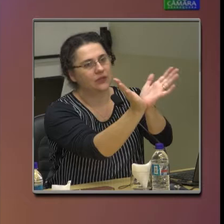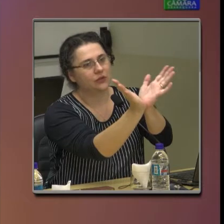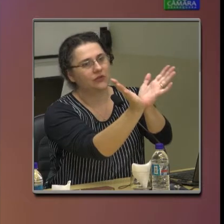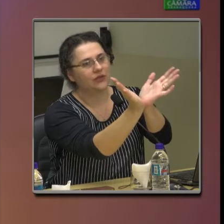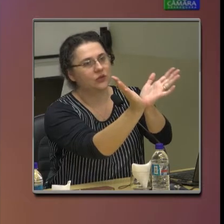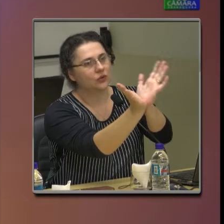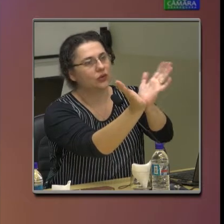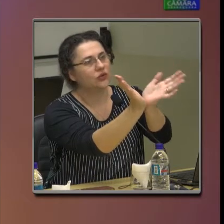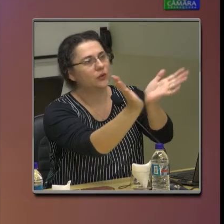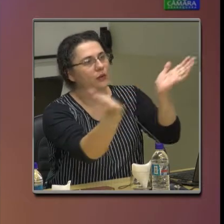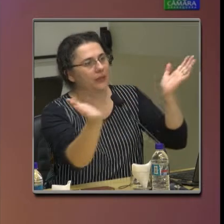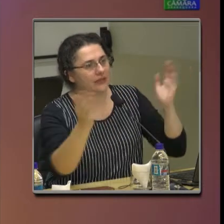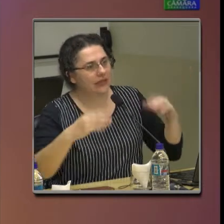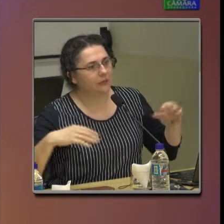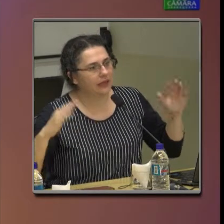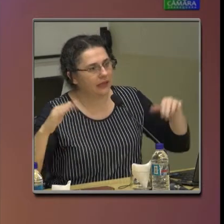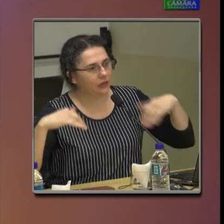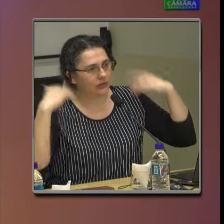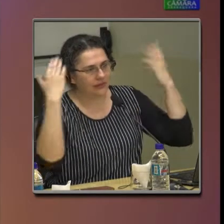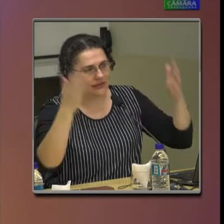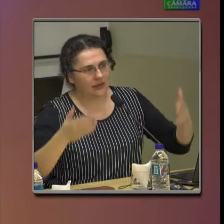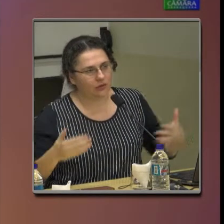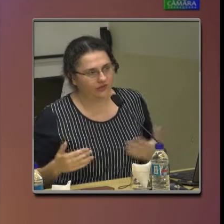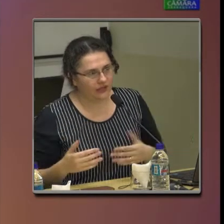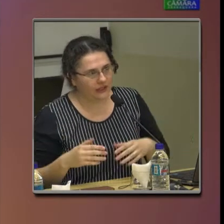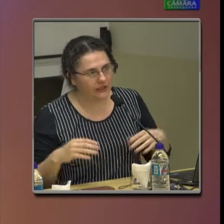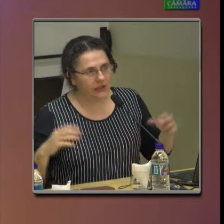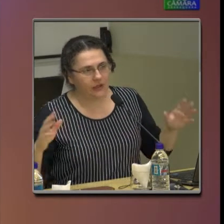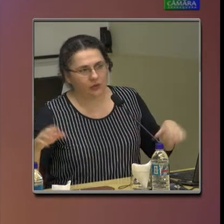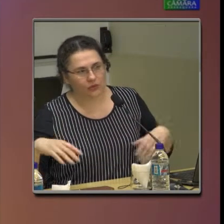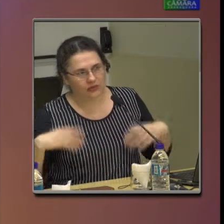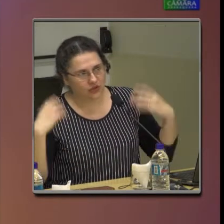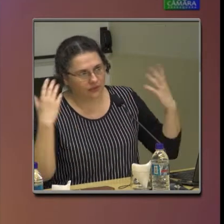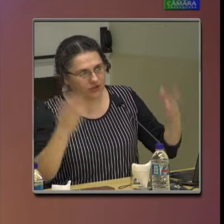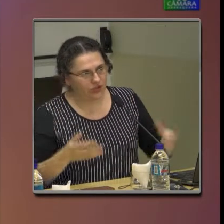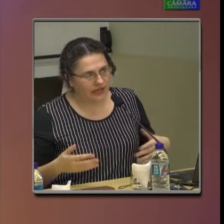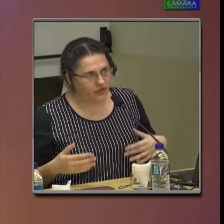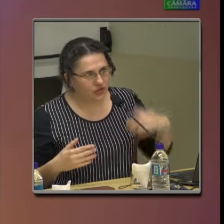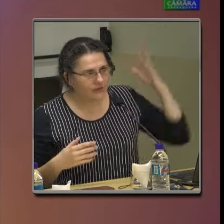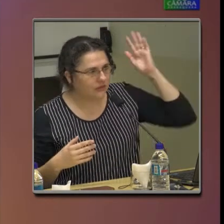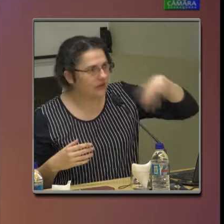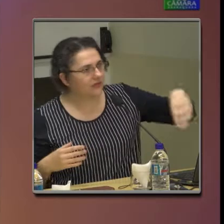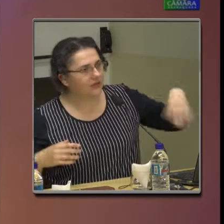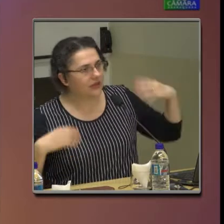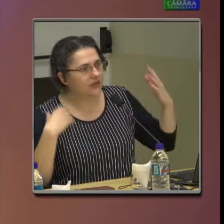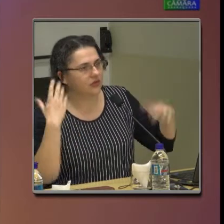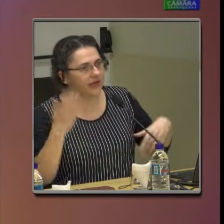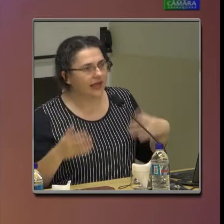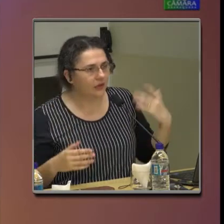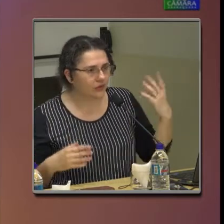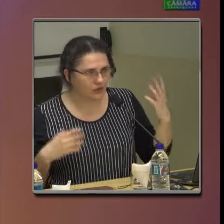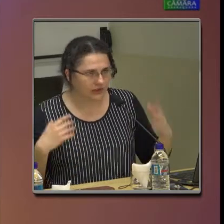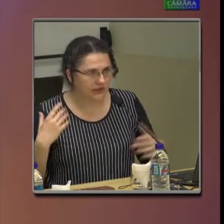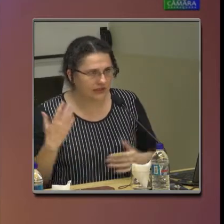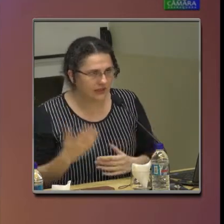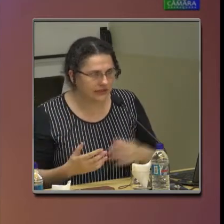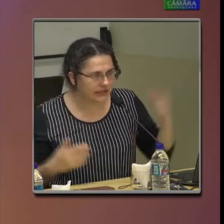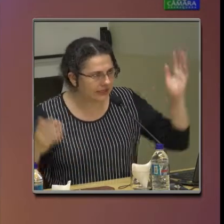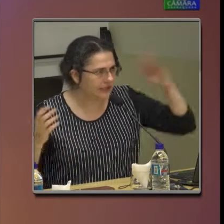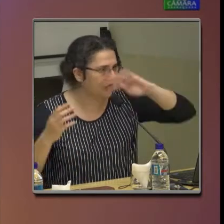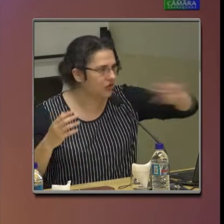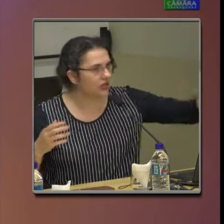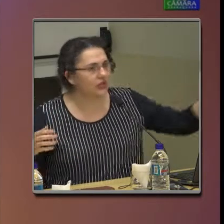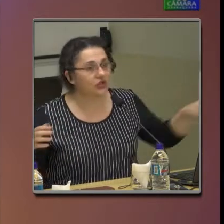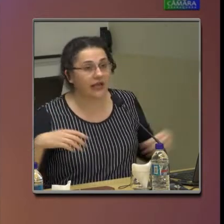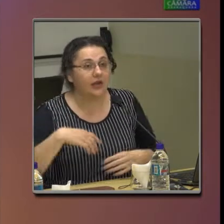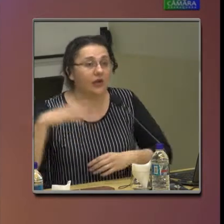essas duas rodovias, com todos os problemas que implica ultrapassar a rodovia, com todas as obras de arte que precisam ser feitas no viário, com todas as